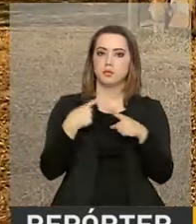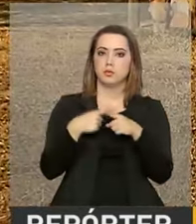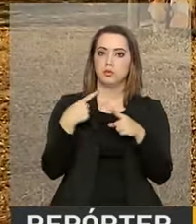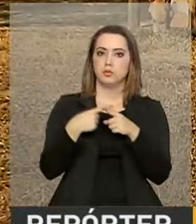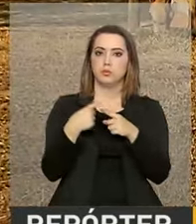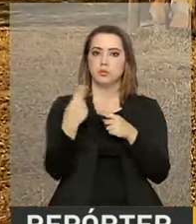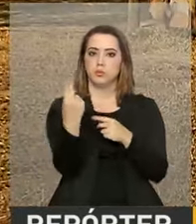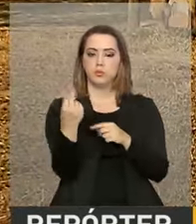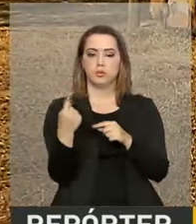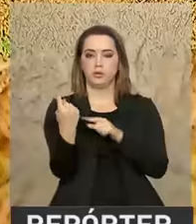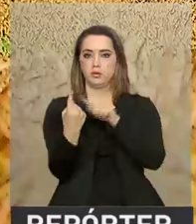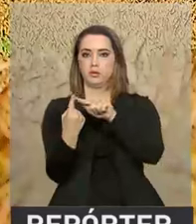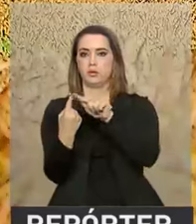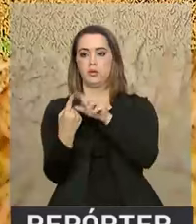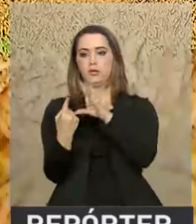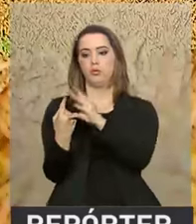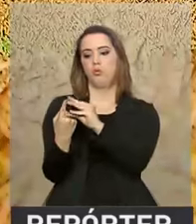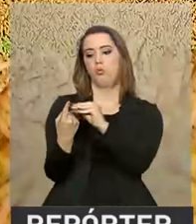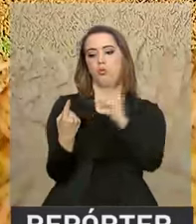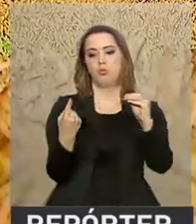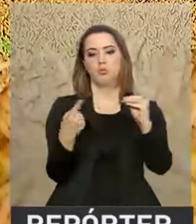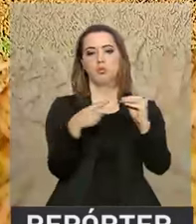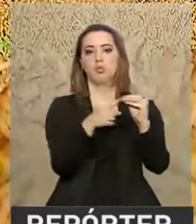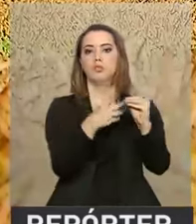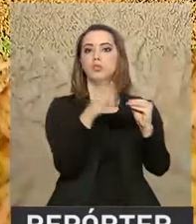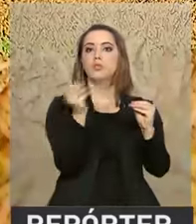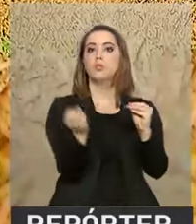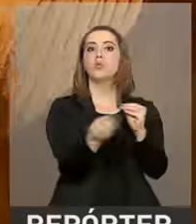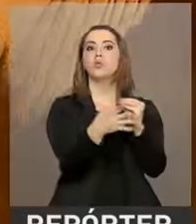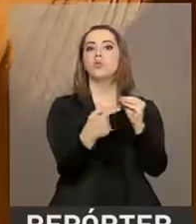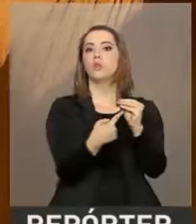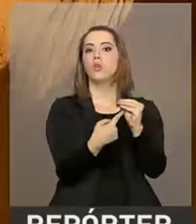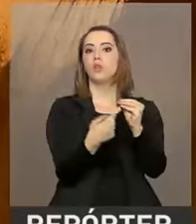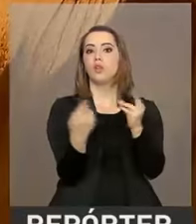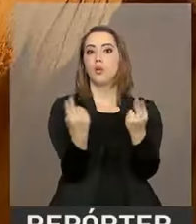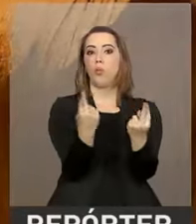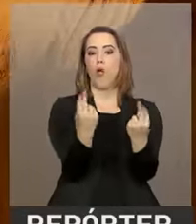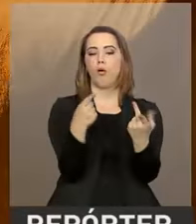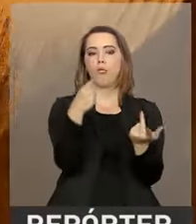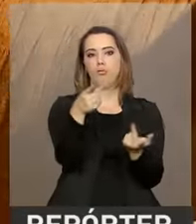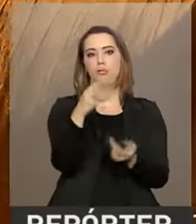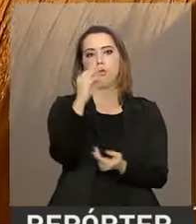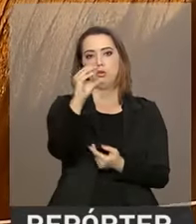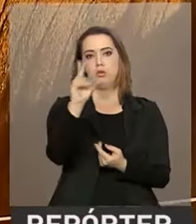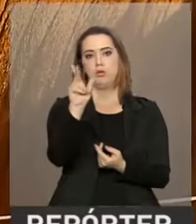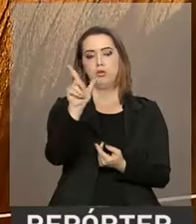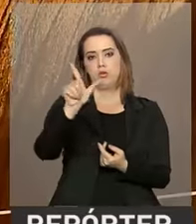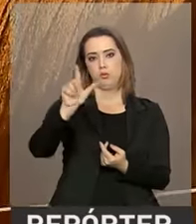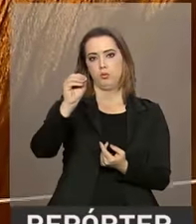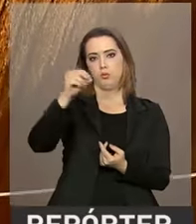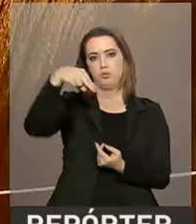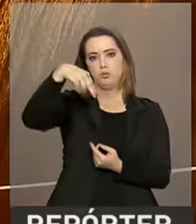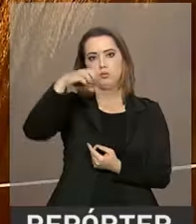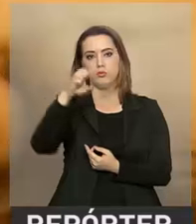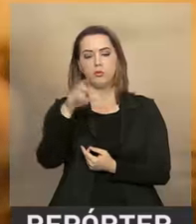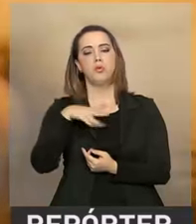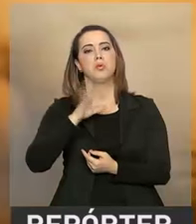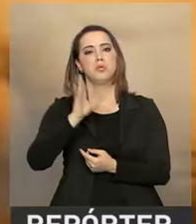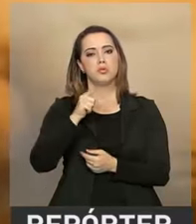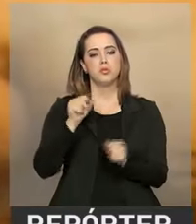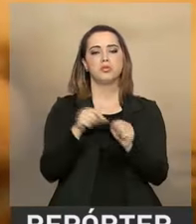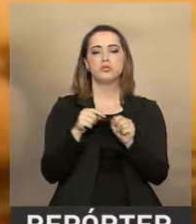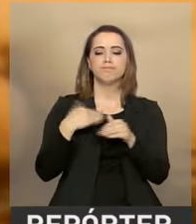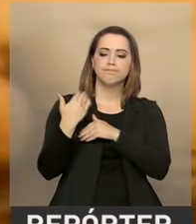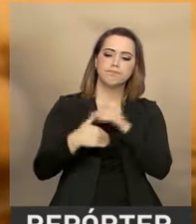Embrapa, recursos genéticos e biotecnologia do Distrito Federal. A empresa domina a tecnologia há mais de 15 anos.